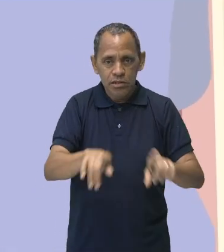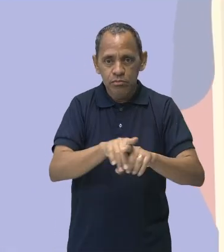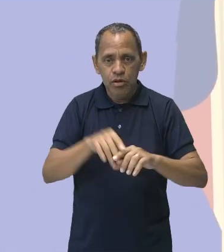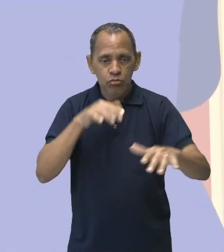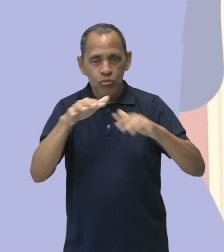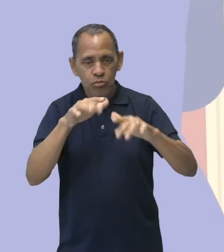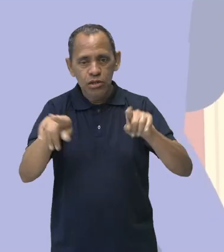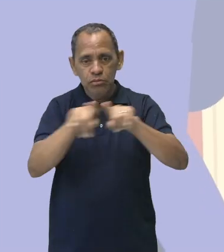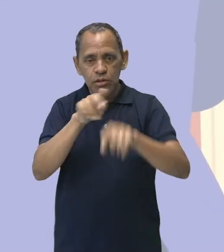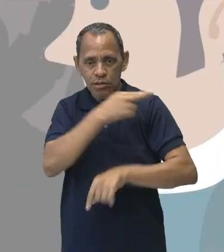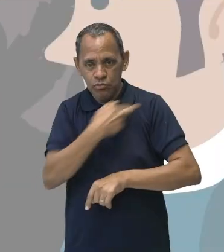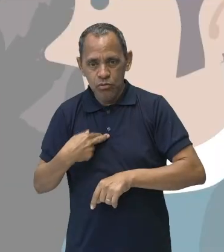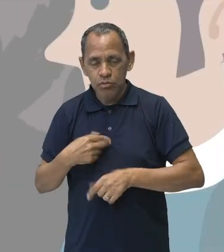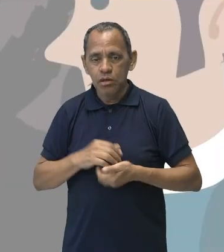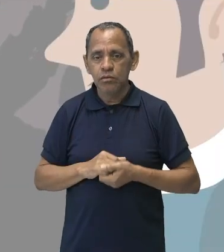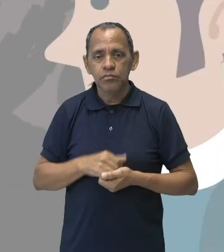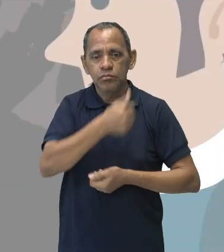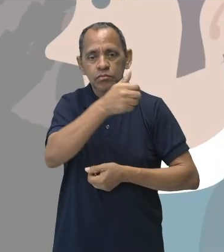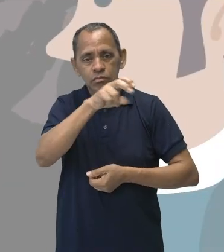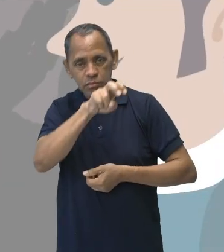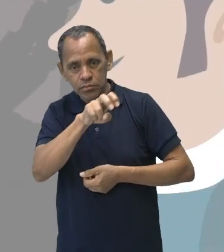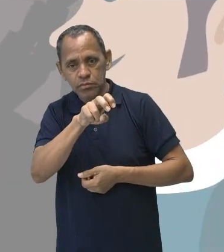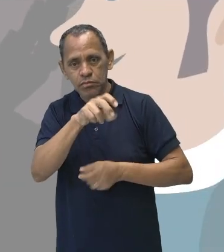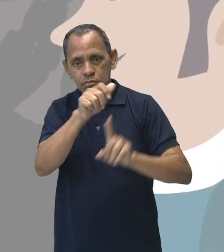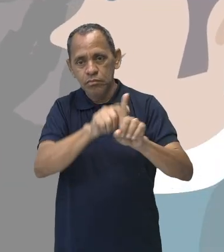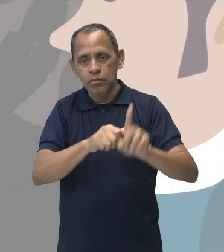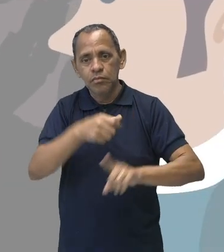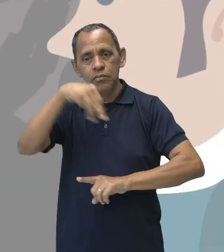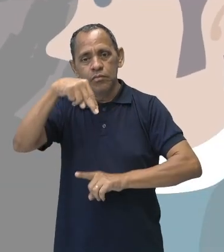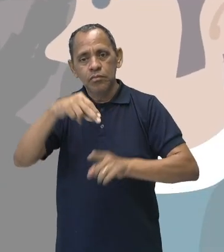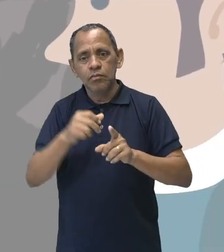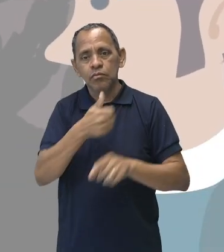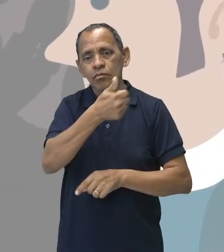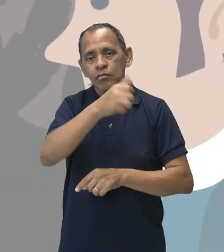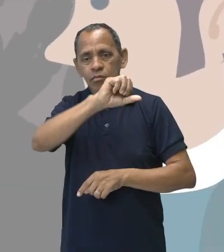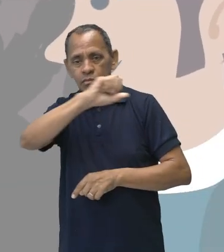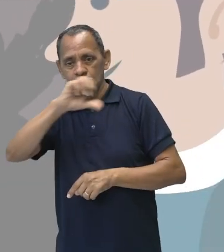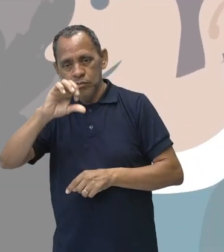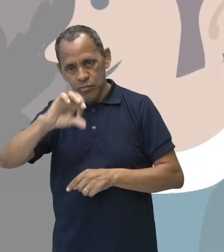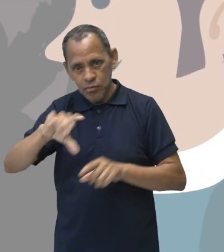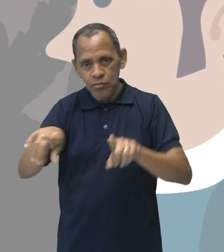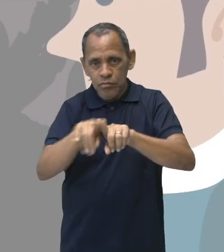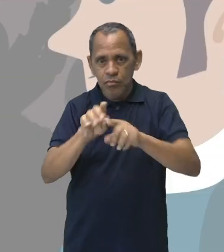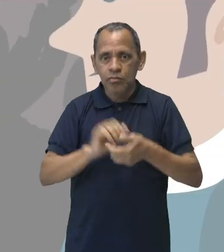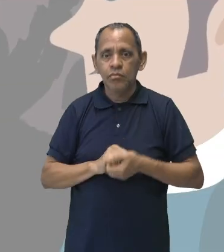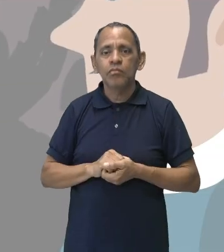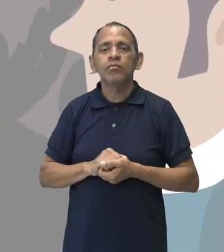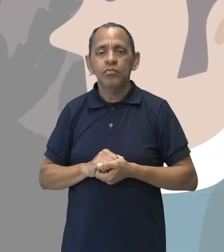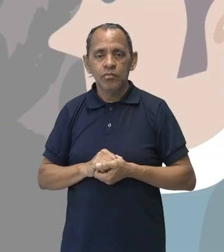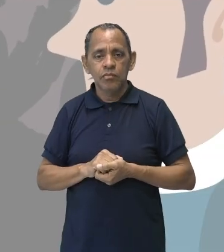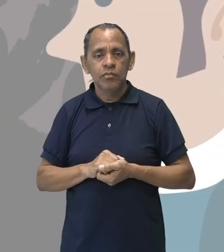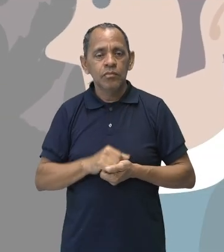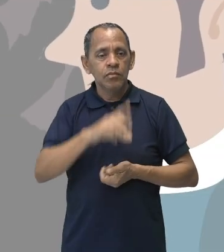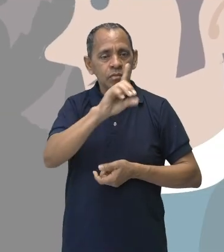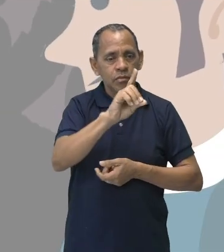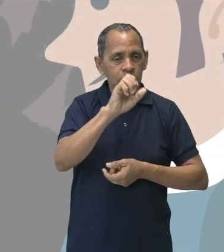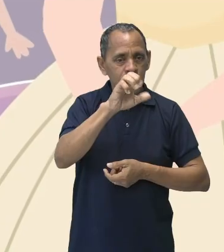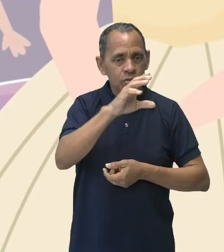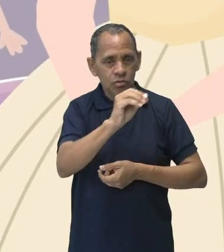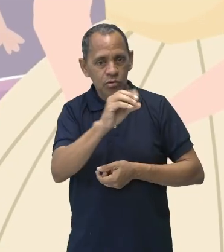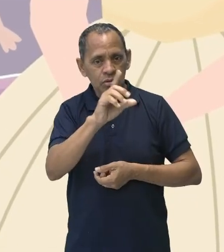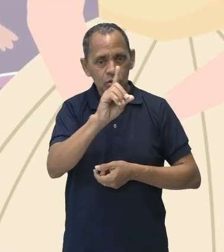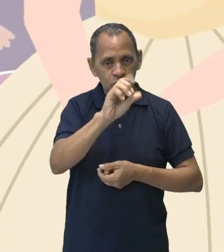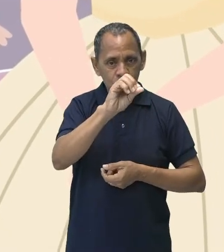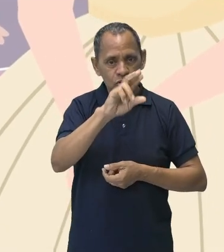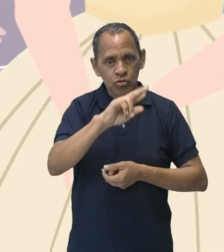movimento republicano. Em 15 de novembro de 1889, Marechal Deodoro da Fonseca liderou um golpe militar que